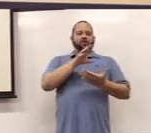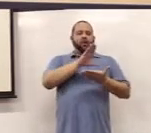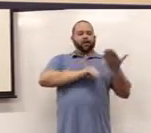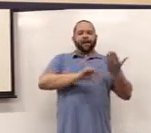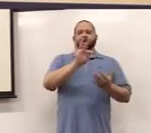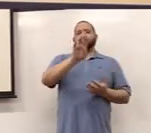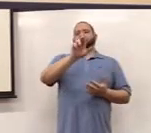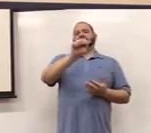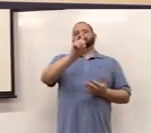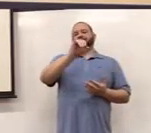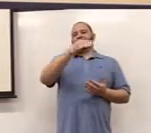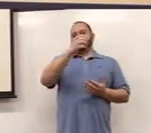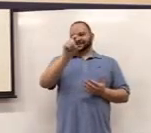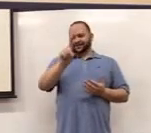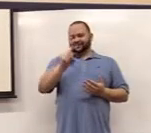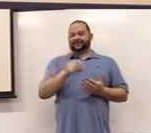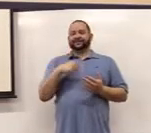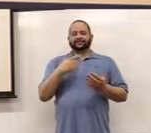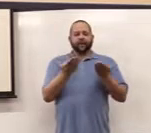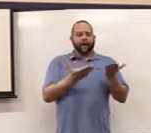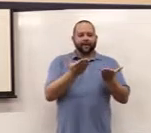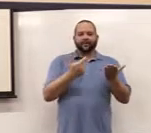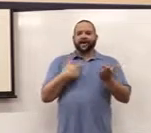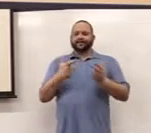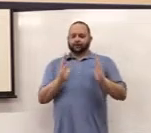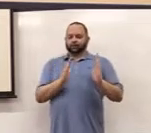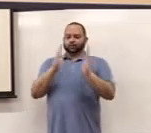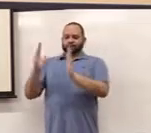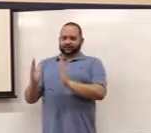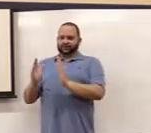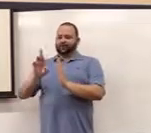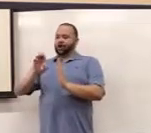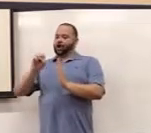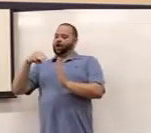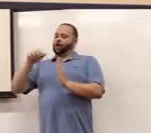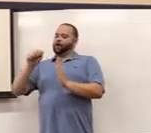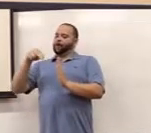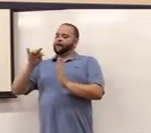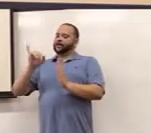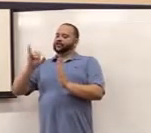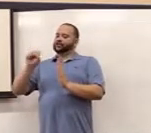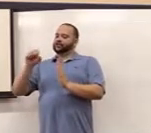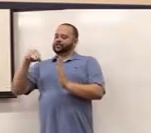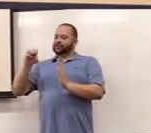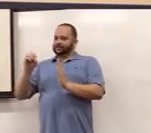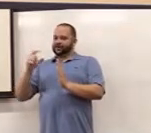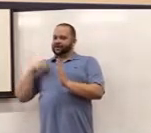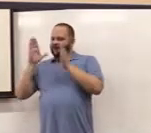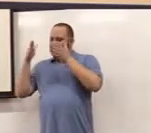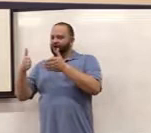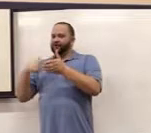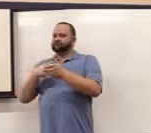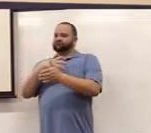inteiro buscando a perfeição no equilíbrio. O romantismo, né, acha que não, que o que importa são os sentimentos, as emoções que a